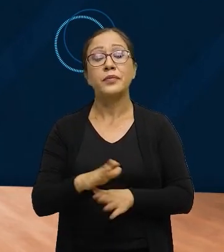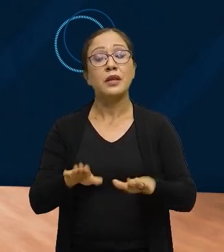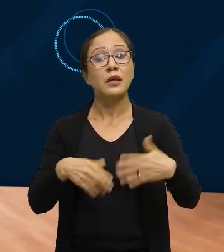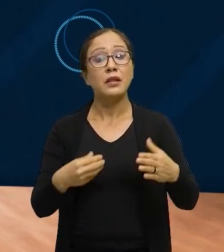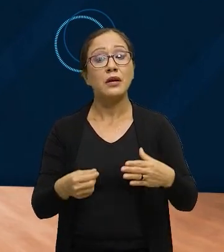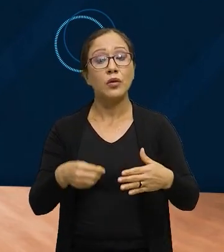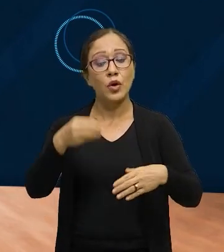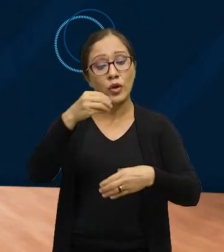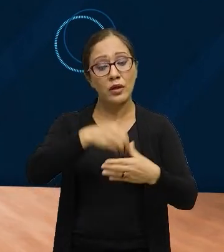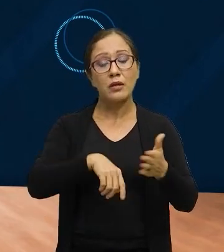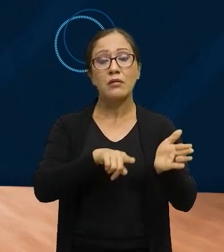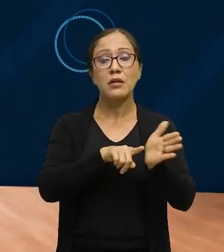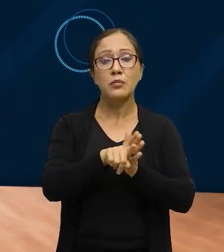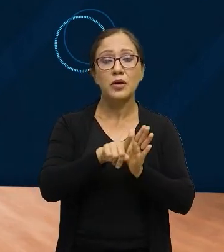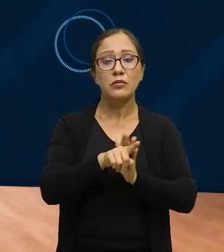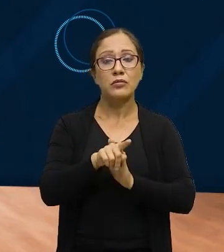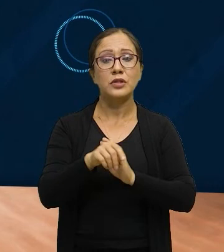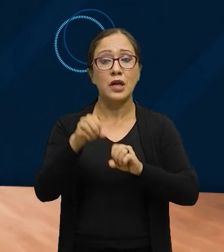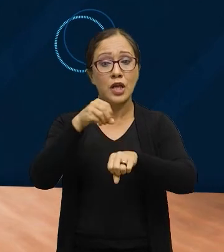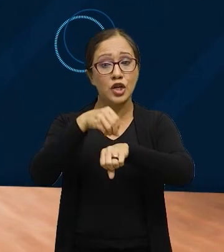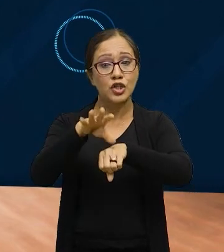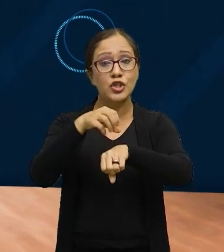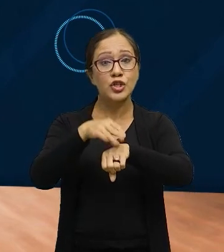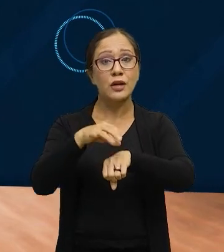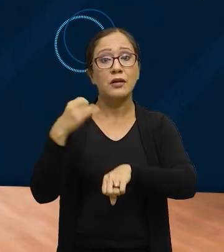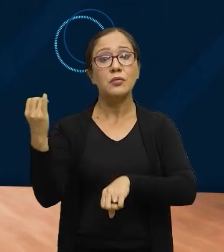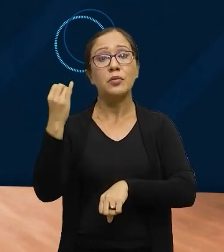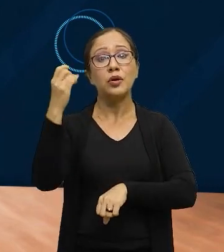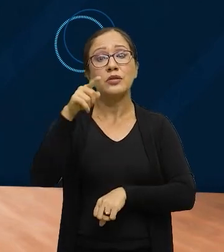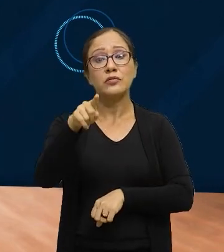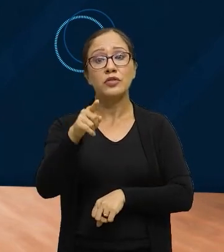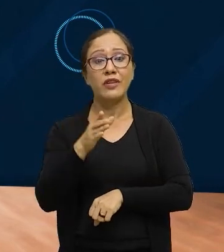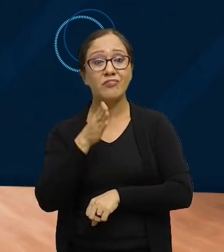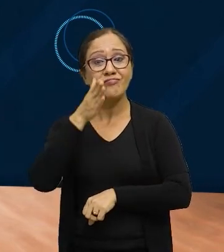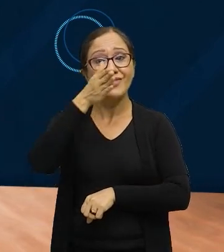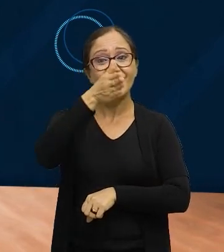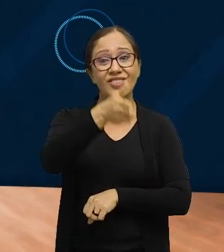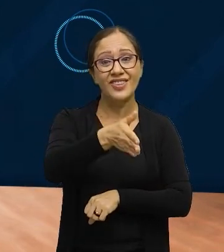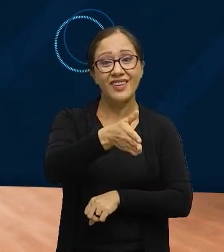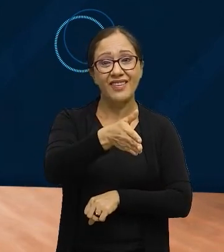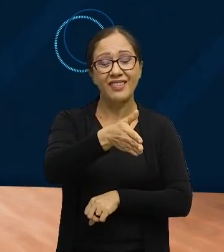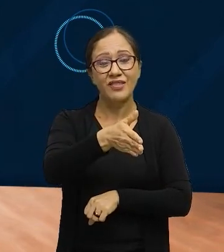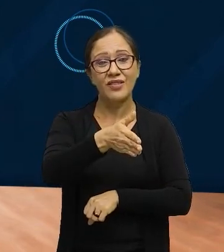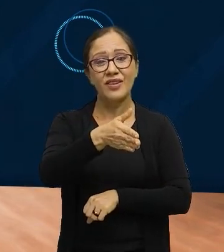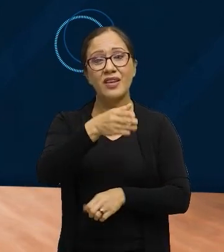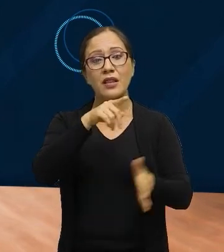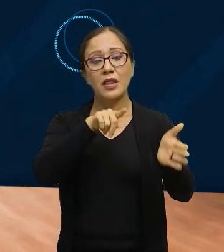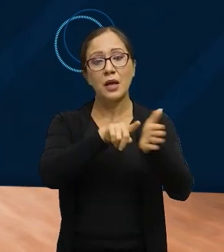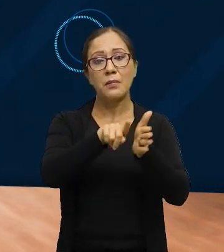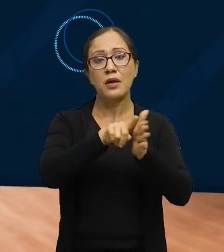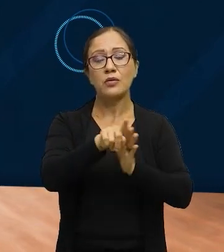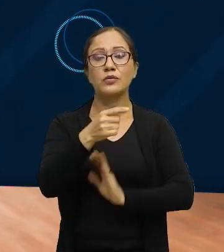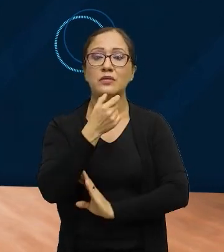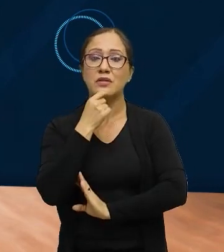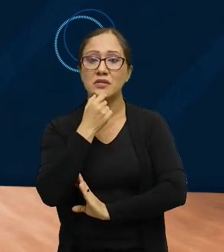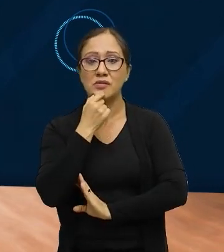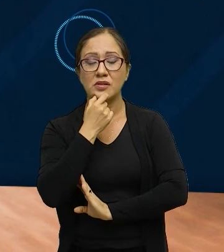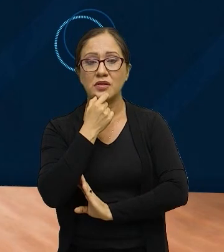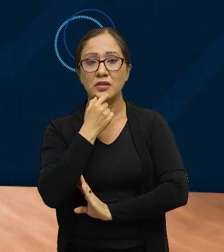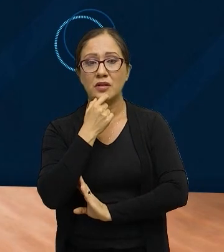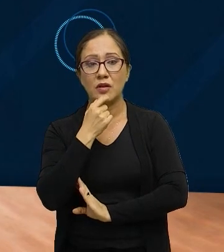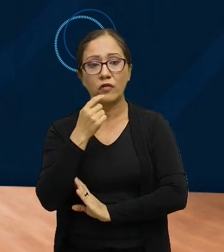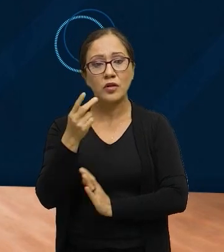outra dica importante, por isso o exemplo do Enem. Você vai direto à questão no inglês. Então busca a